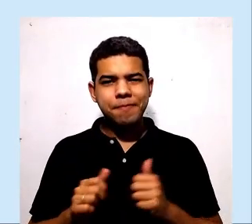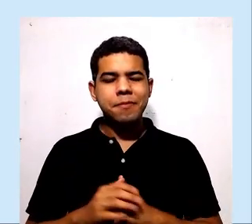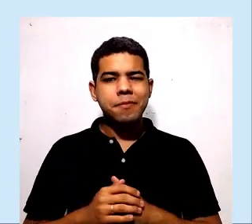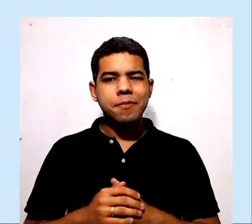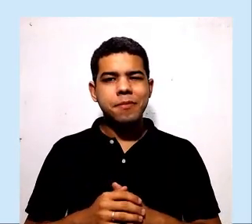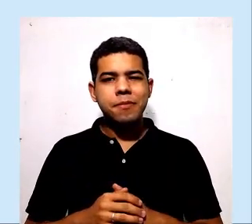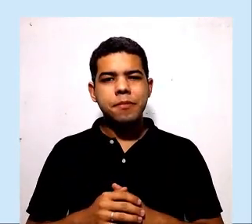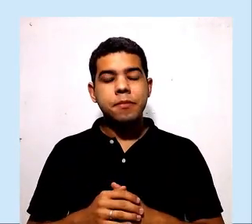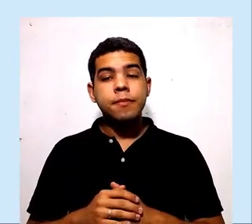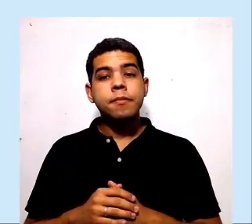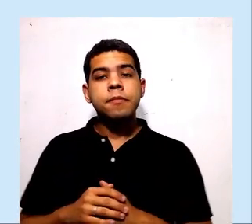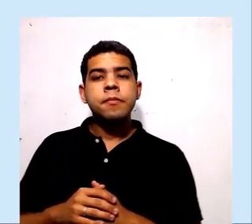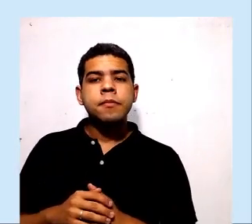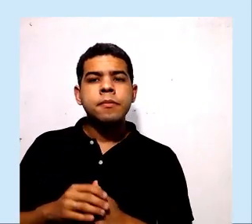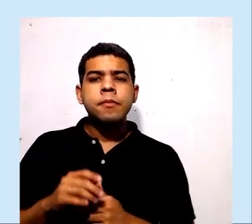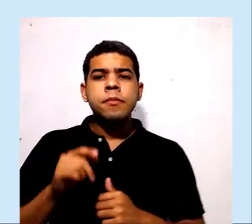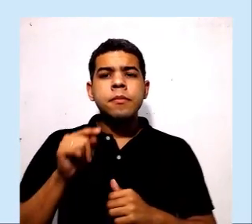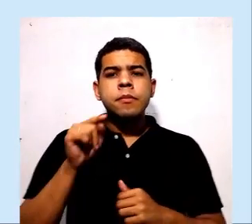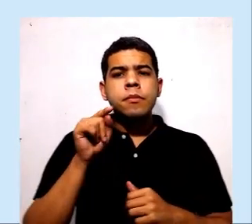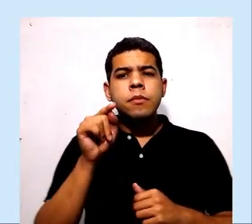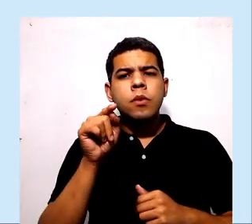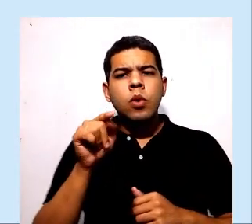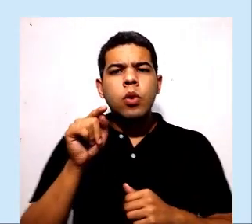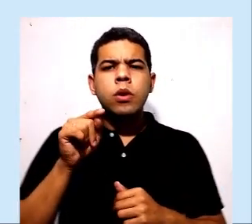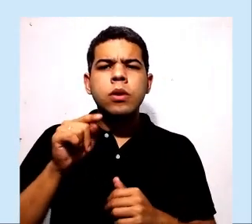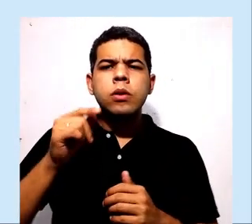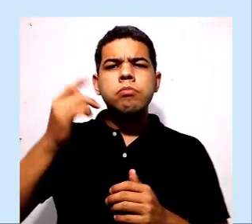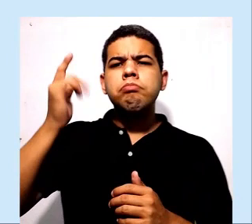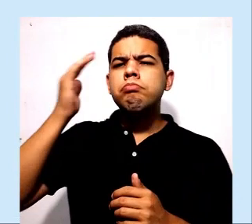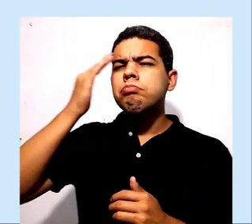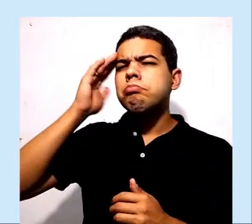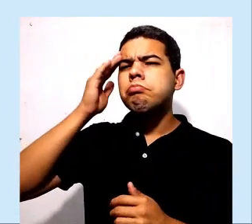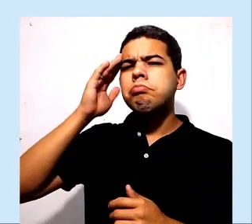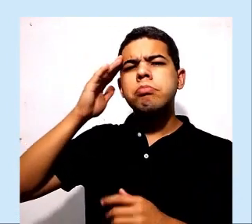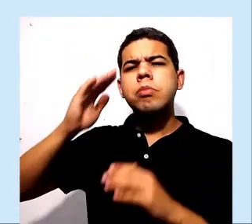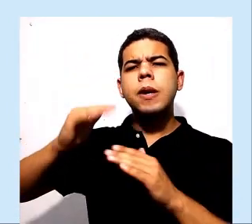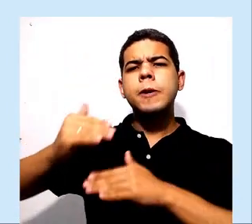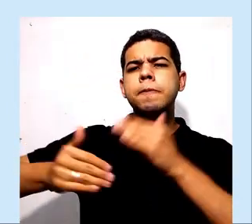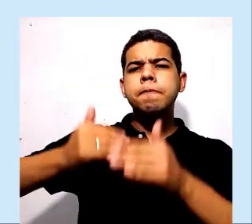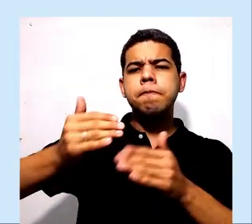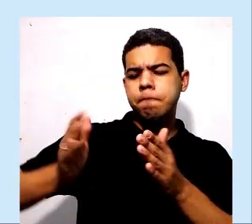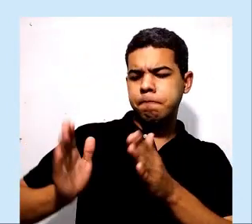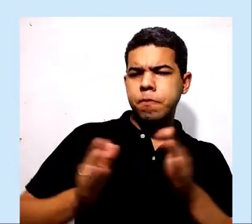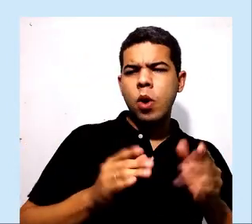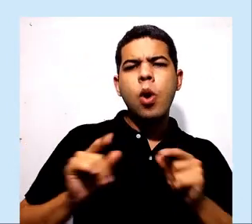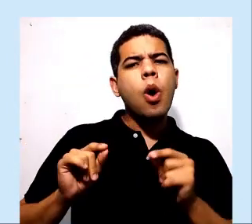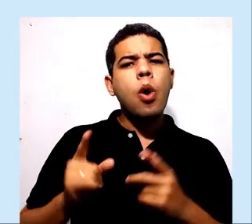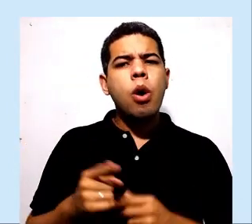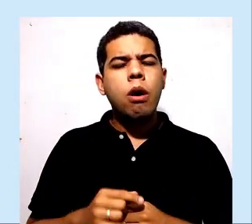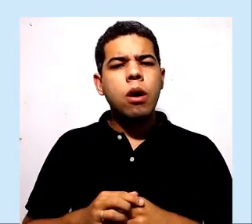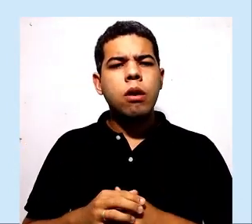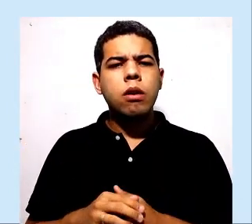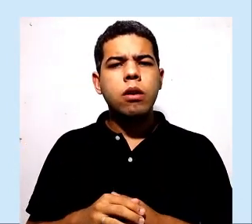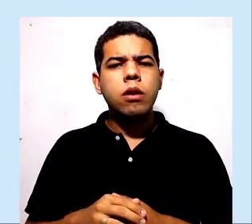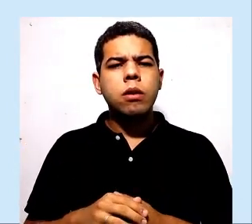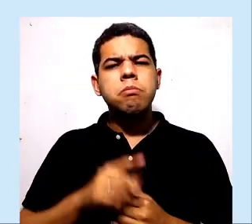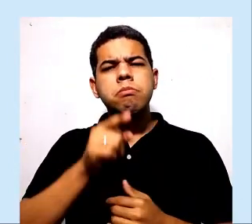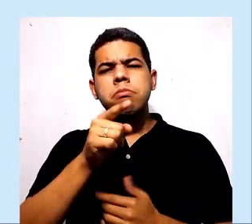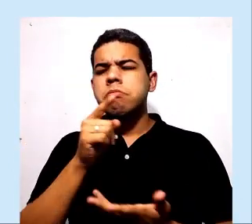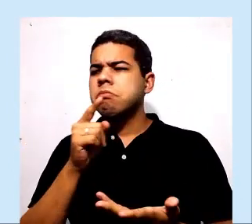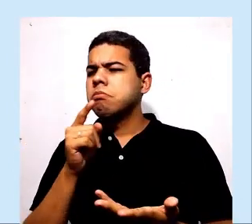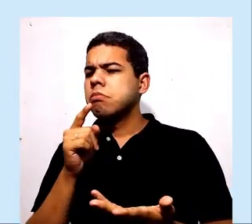Beleza? Então, o que você consegue entender nessa sequência? Será que você